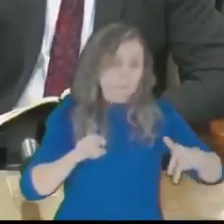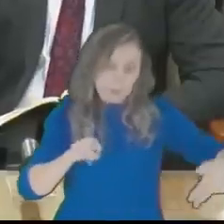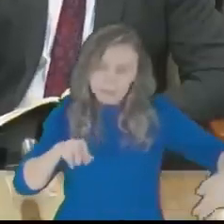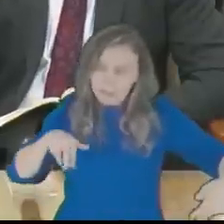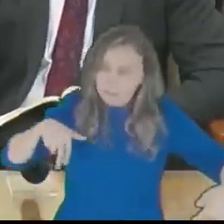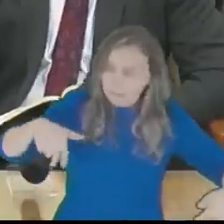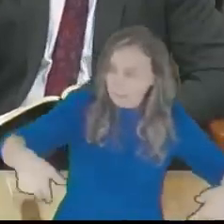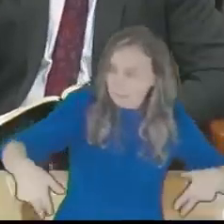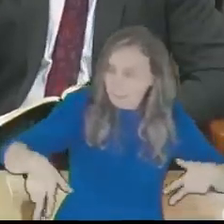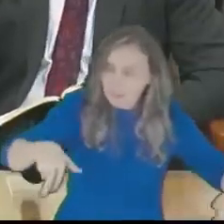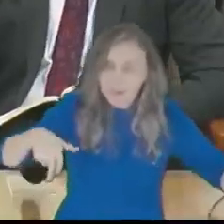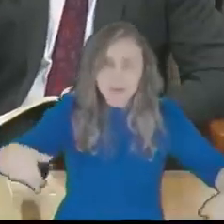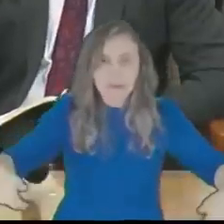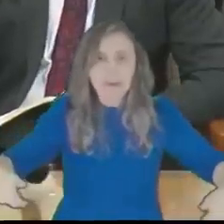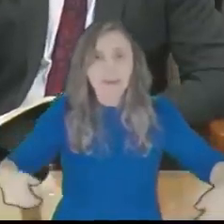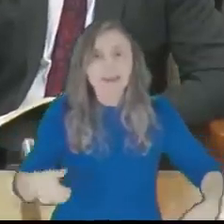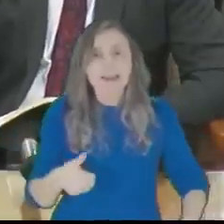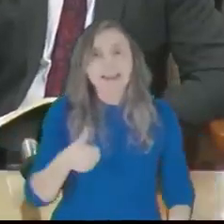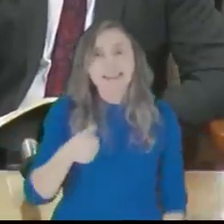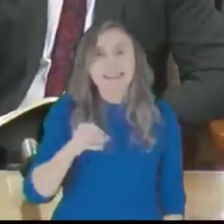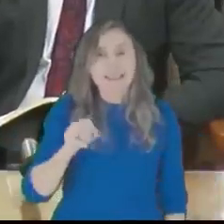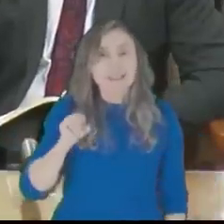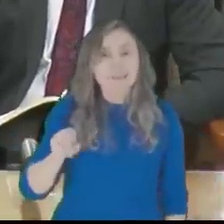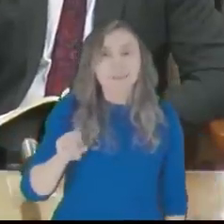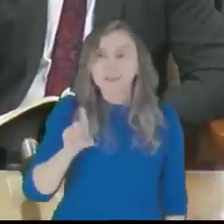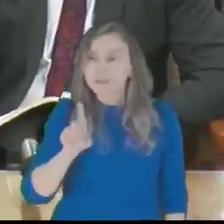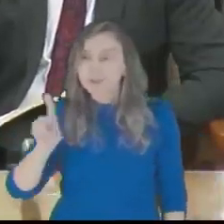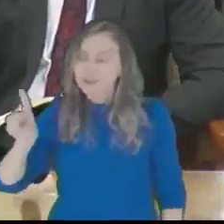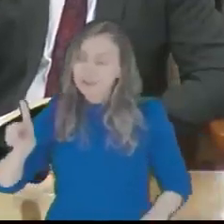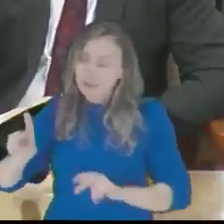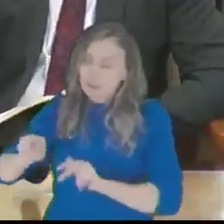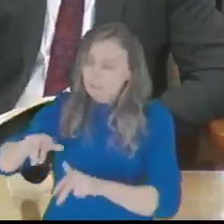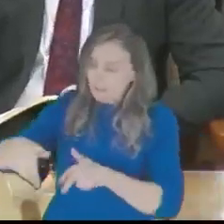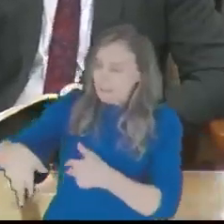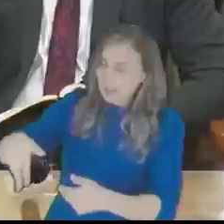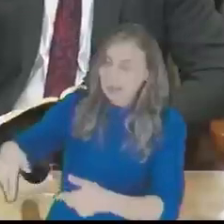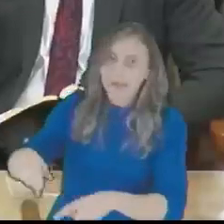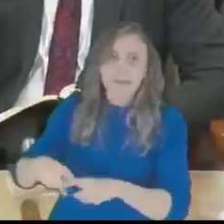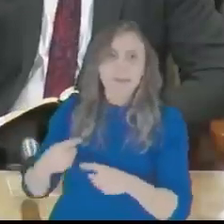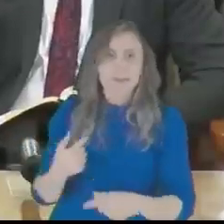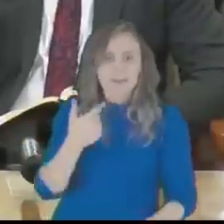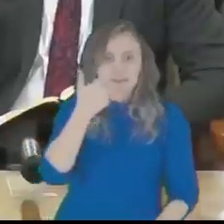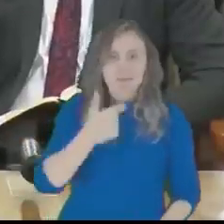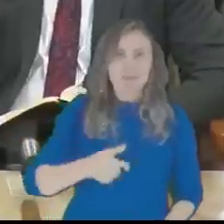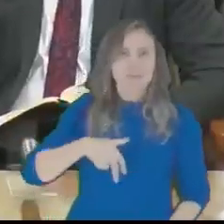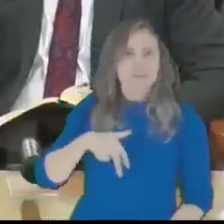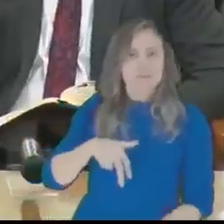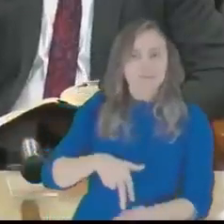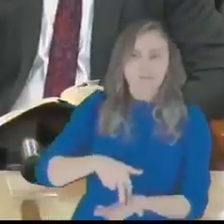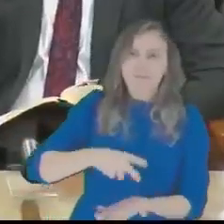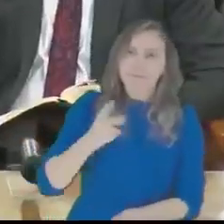10.000 à tua direita, mas tu não serás atingido.